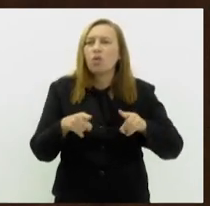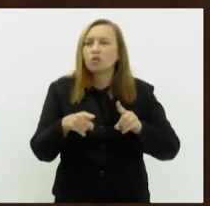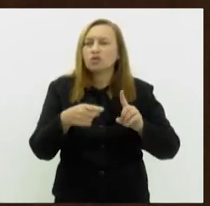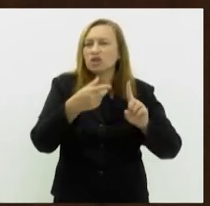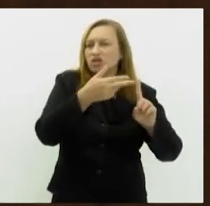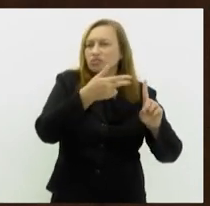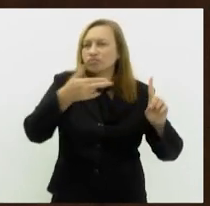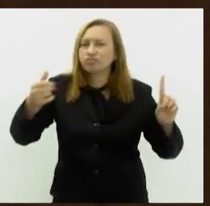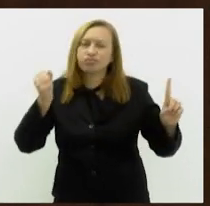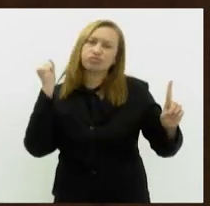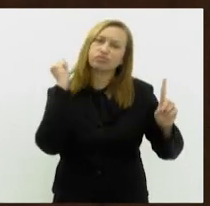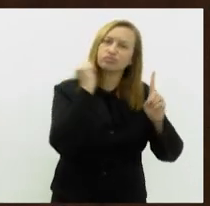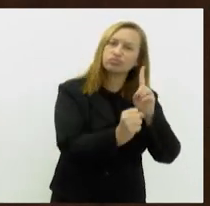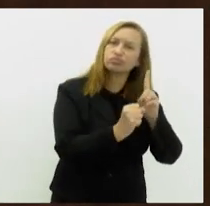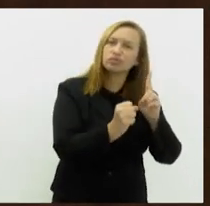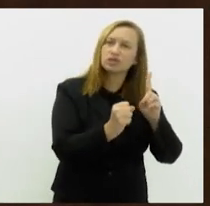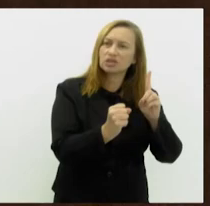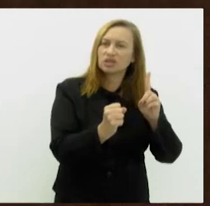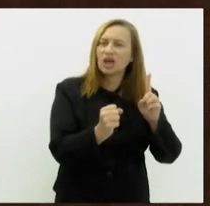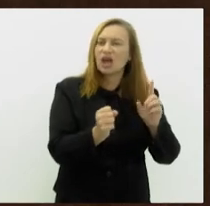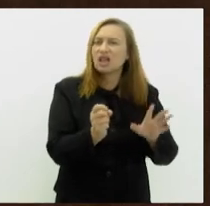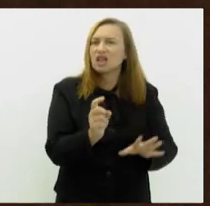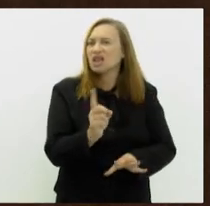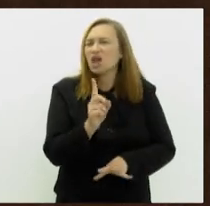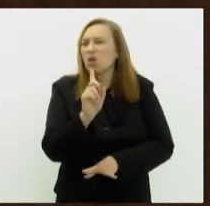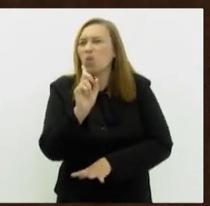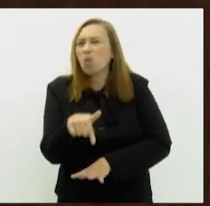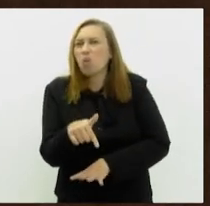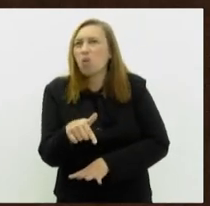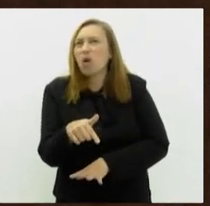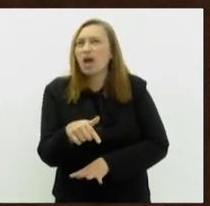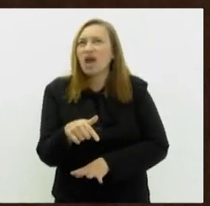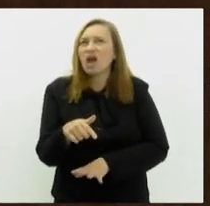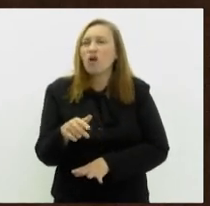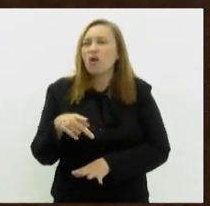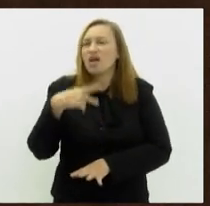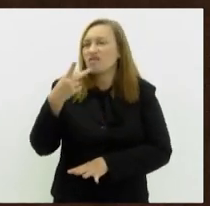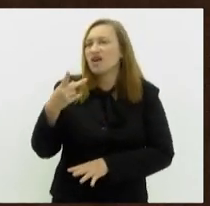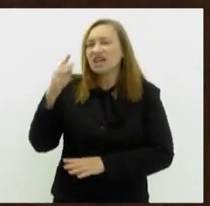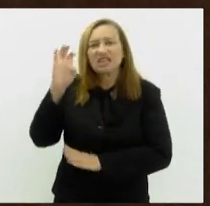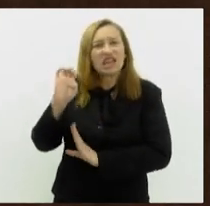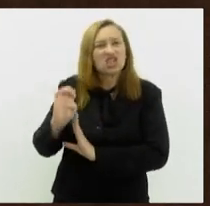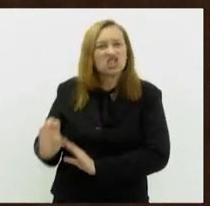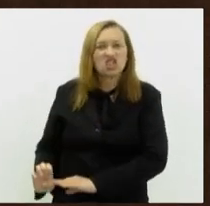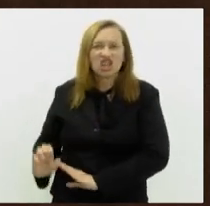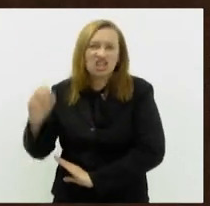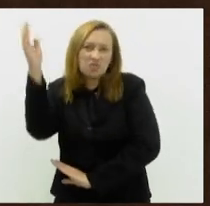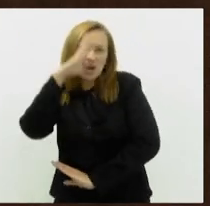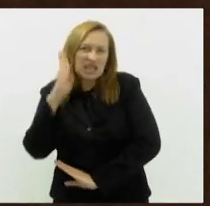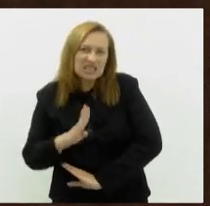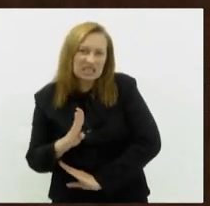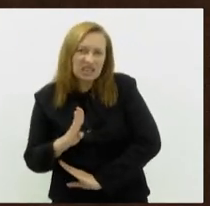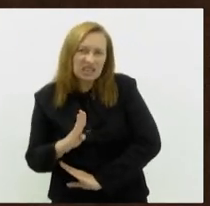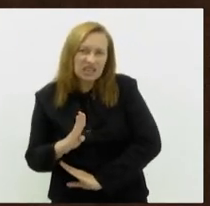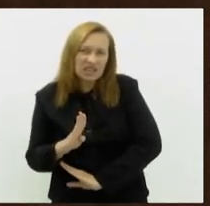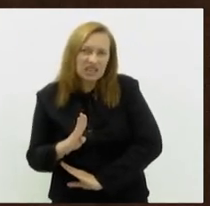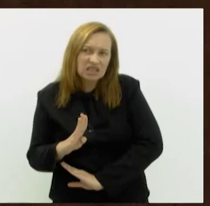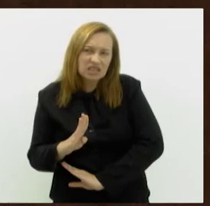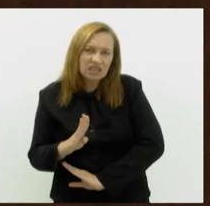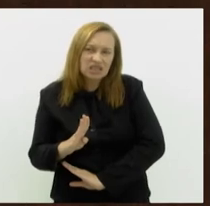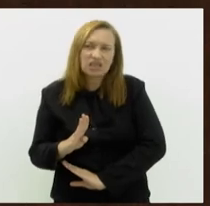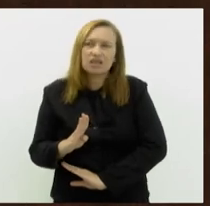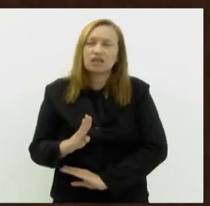de Gaza. Então, isso não é uma dádiva da esquerda brasileira, desse ou daquele